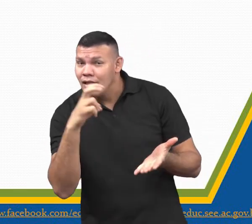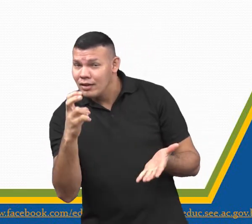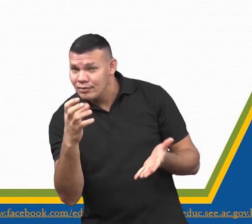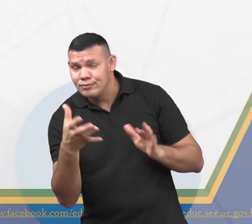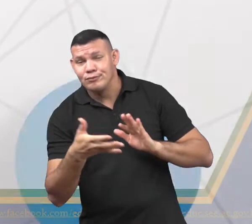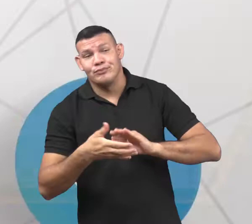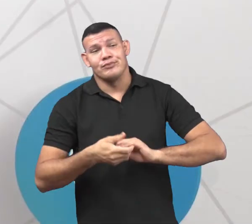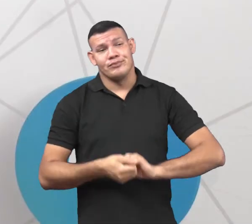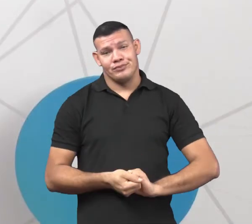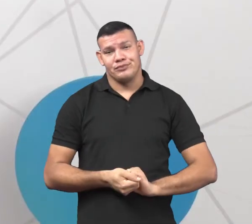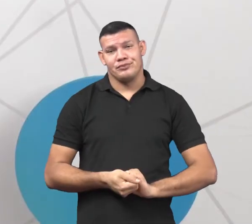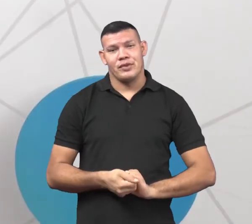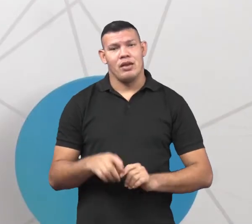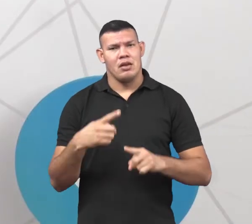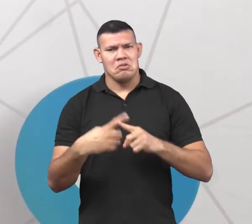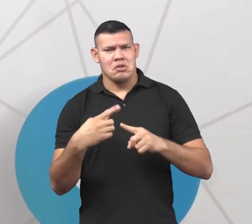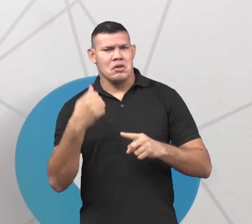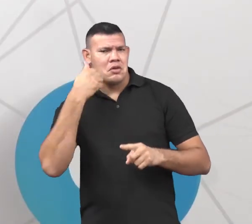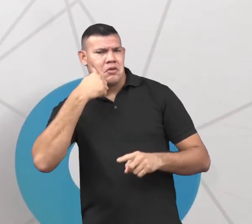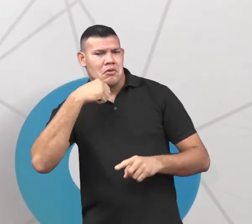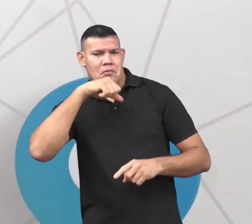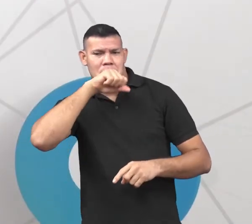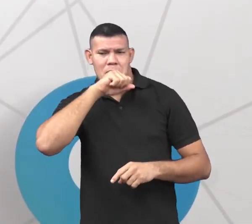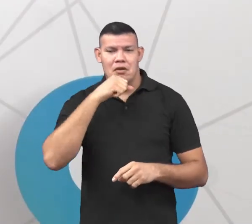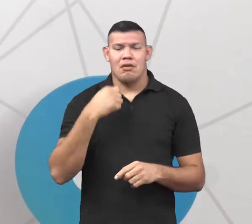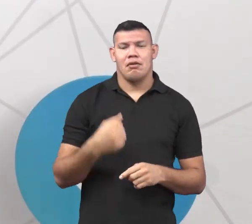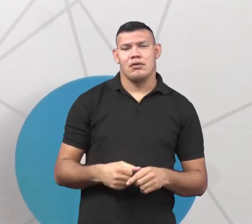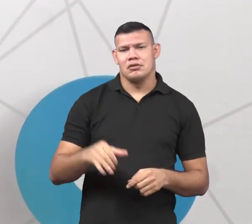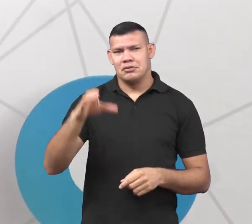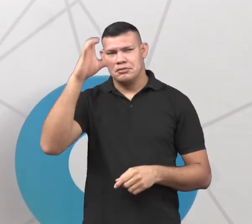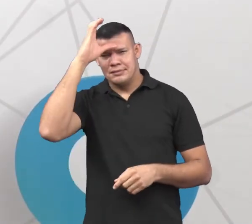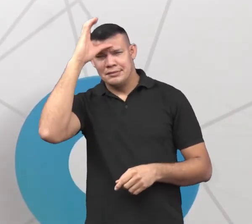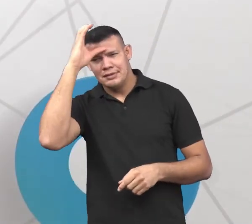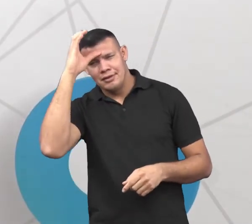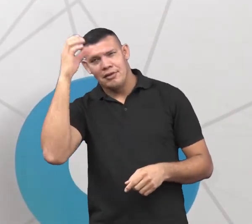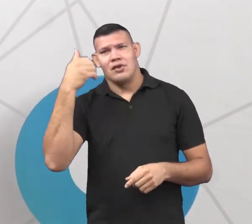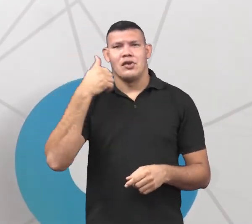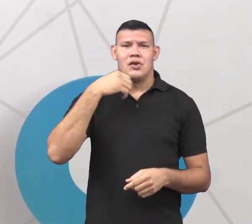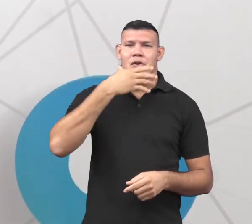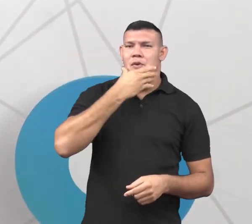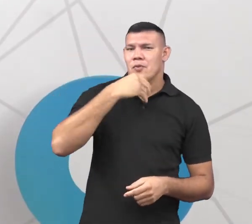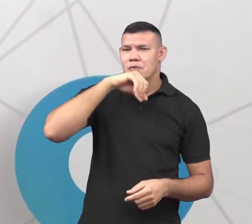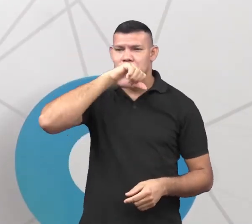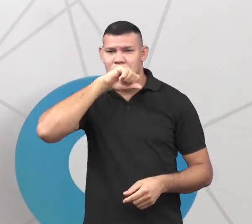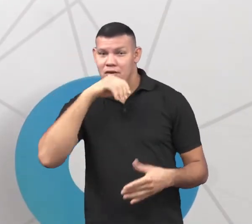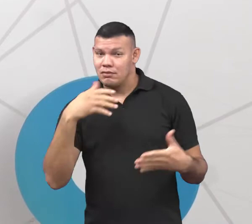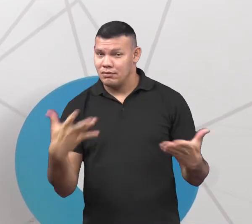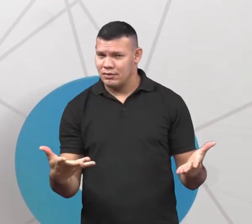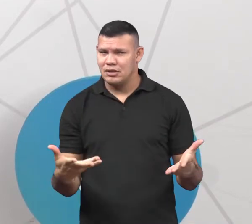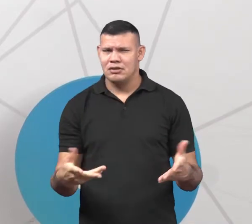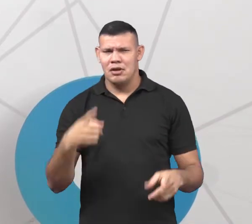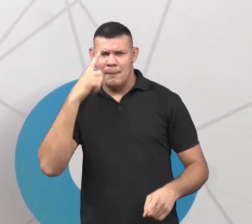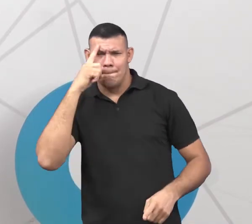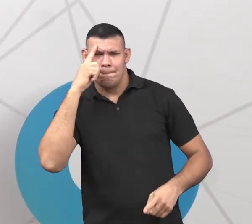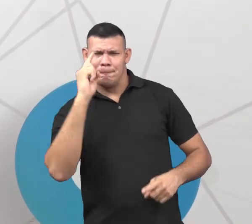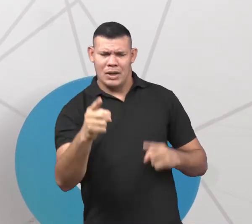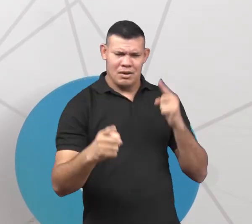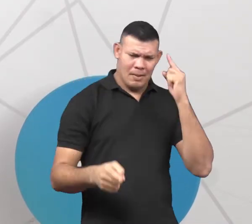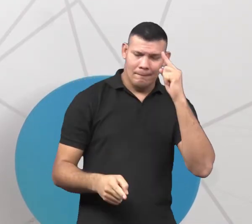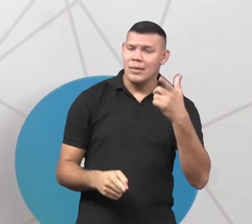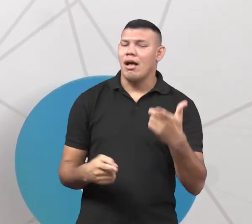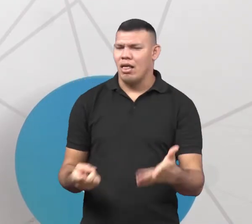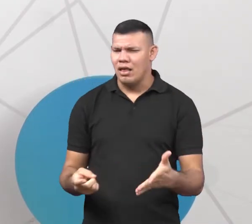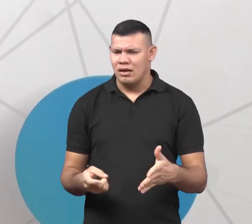pai, avó, tio, é quem manda a gente fazer isso aí, quem dá essa ordem pra gente, certo? Arregla, arrume la